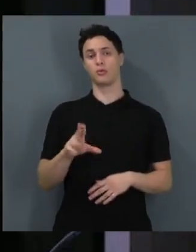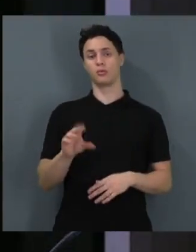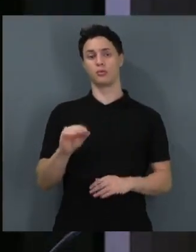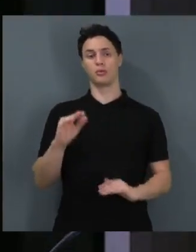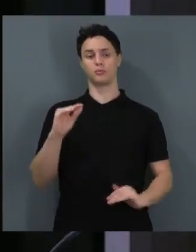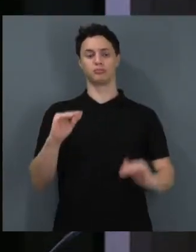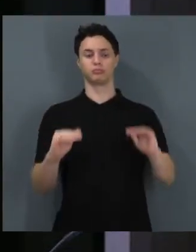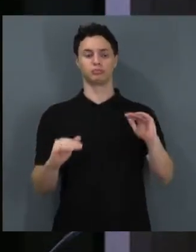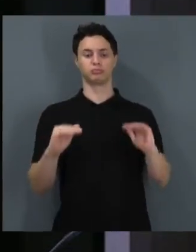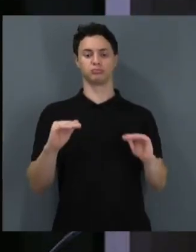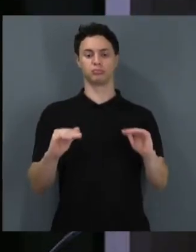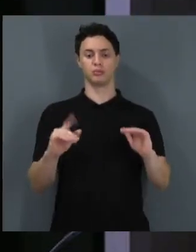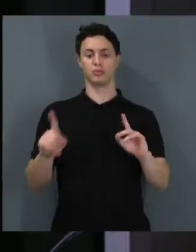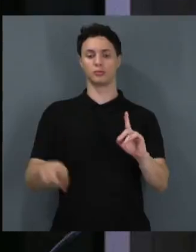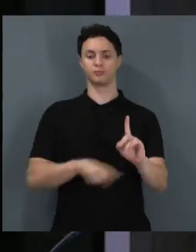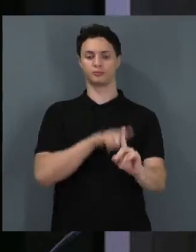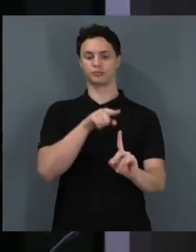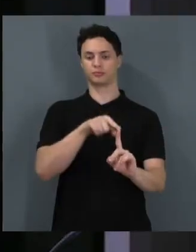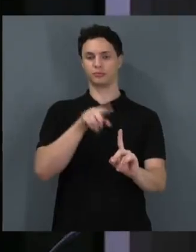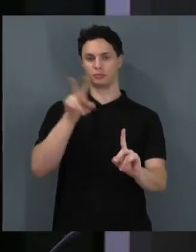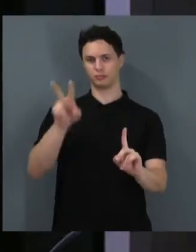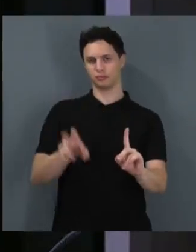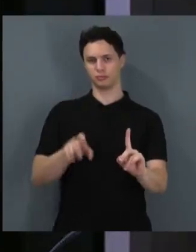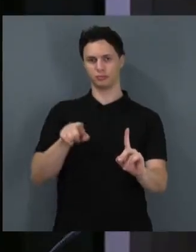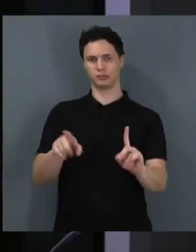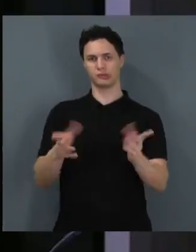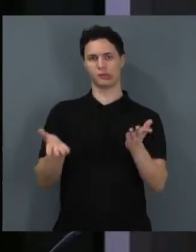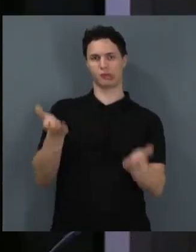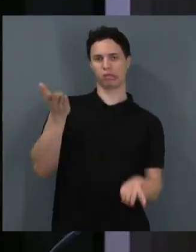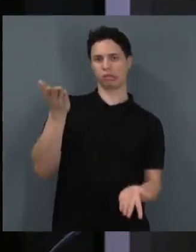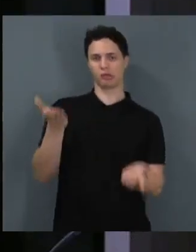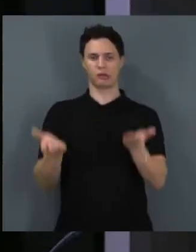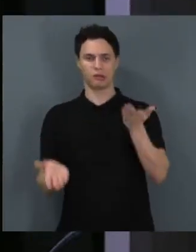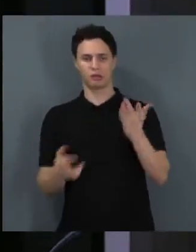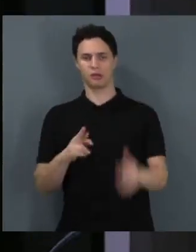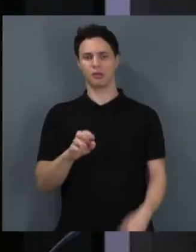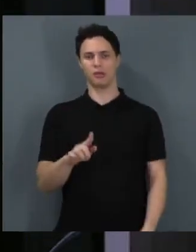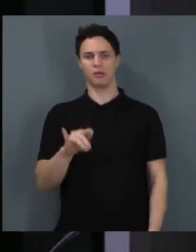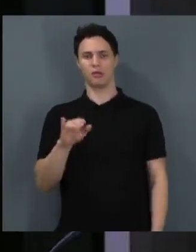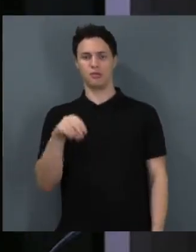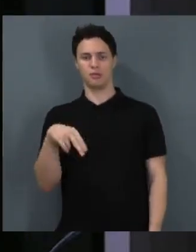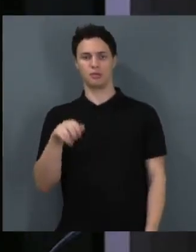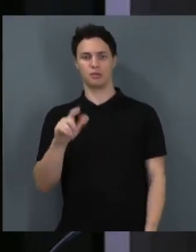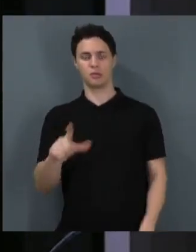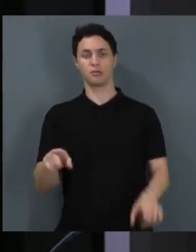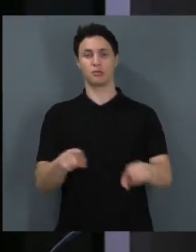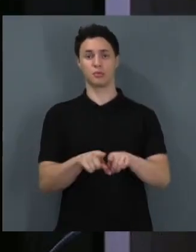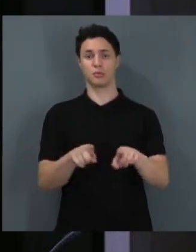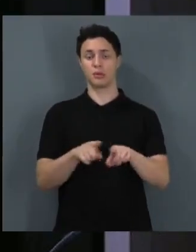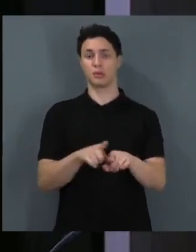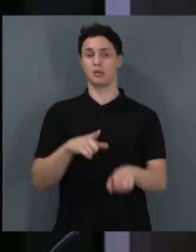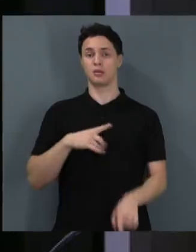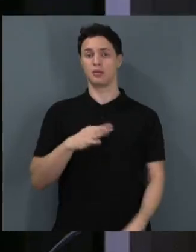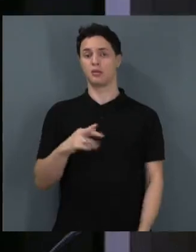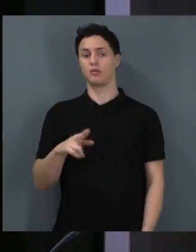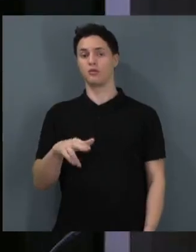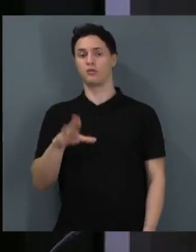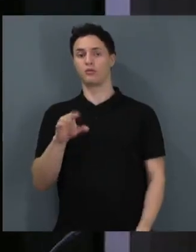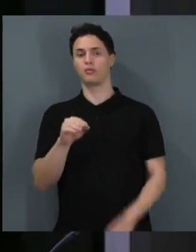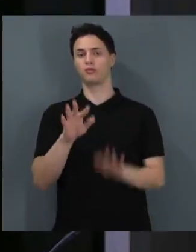compensação para a questão das desigualdades regionais e a questão de fundos também para acabar